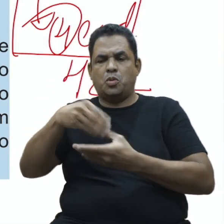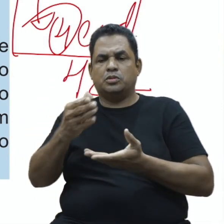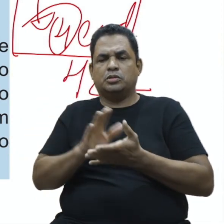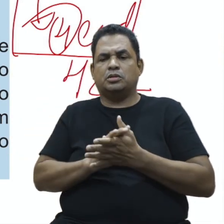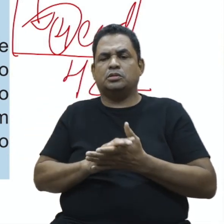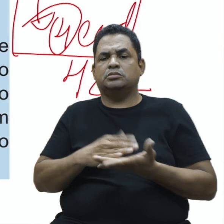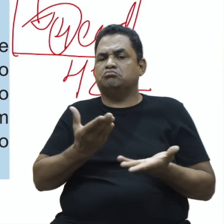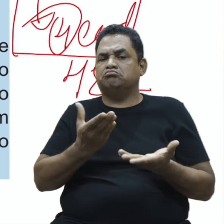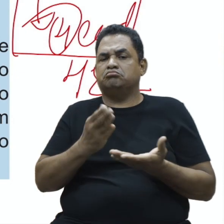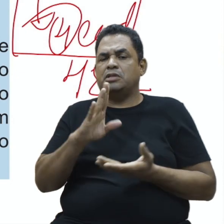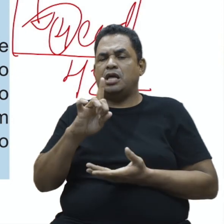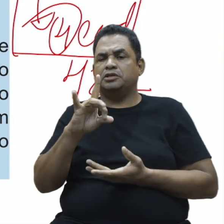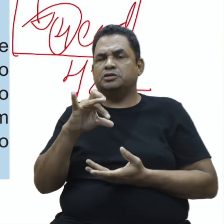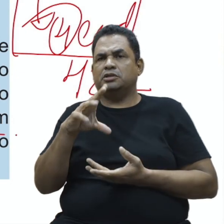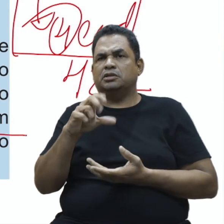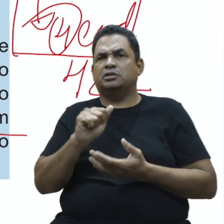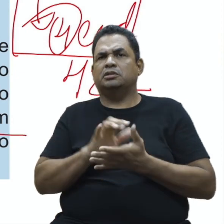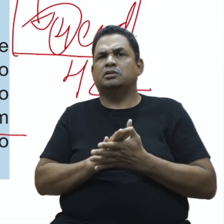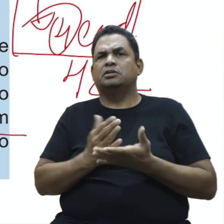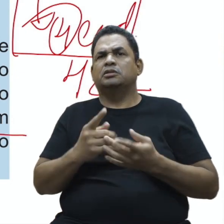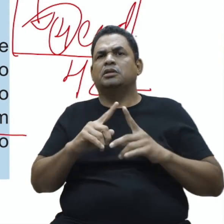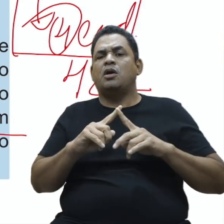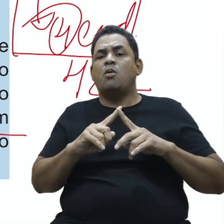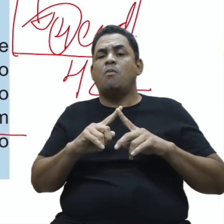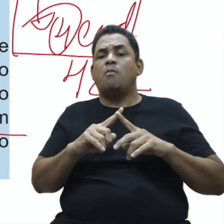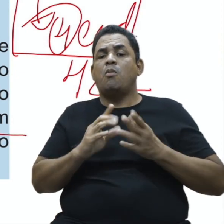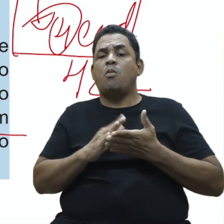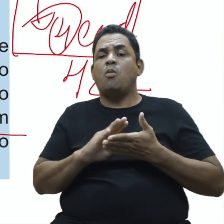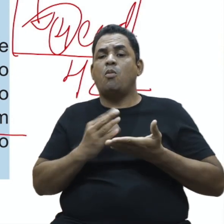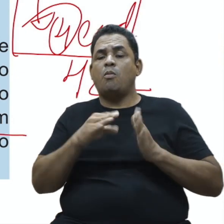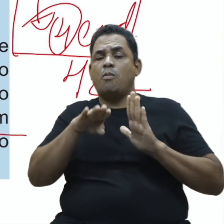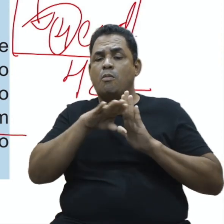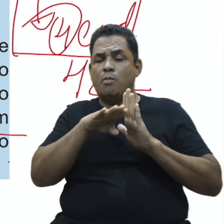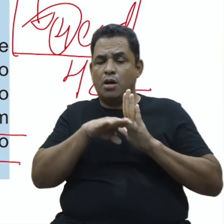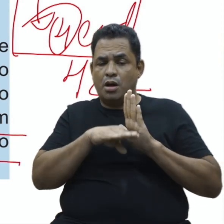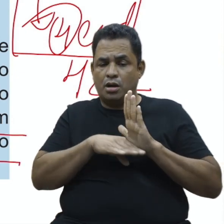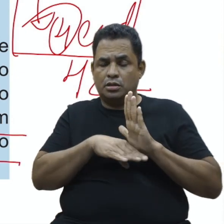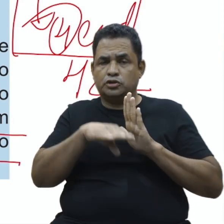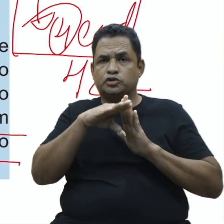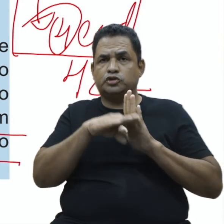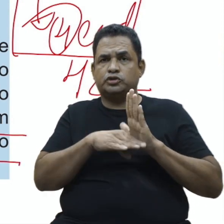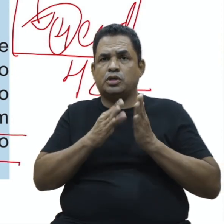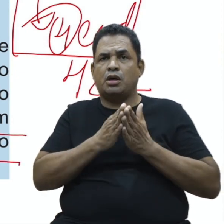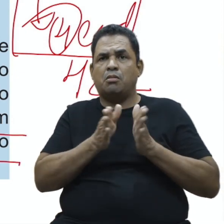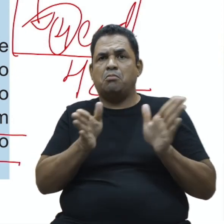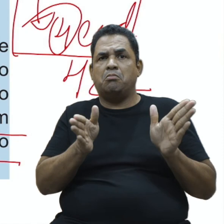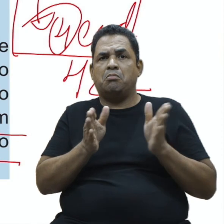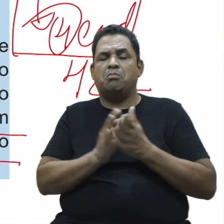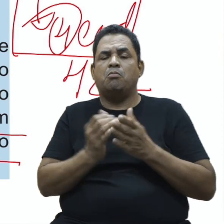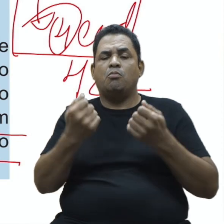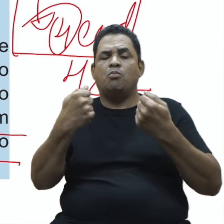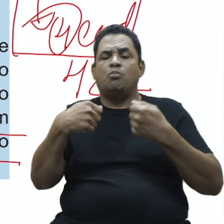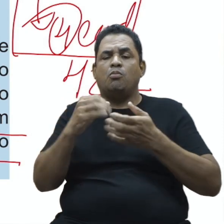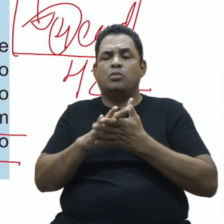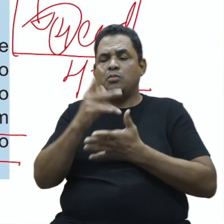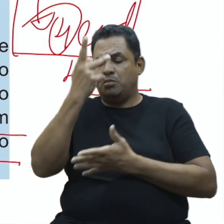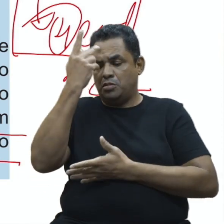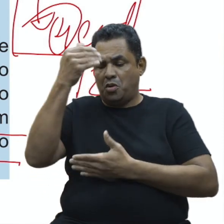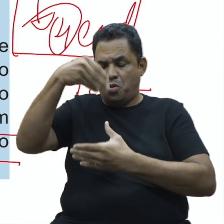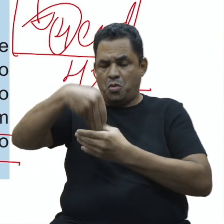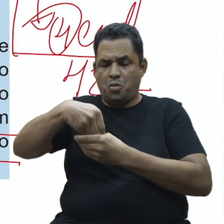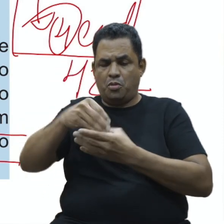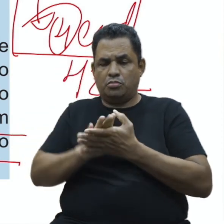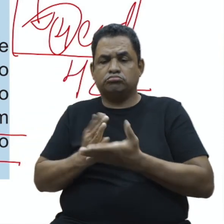os candidatos, mas estes concorrem individualmente, podendo o eleitor definir o